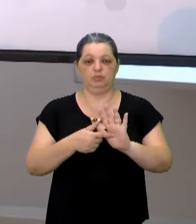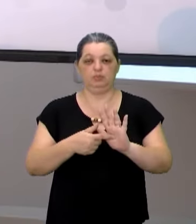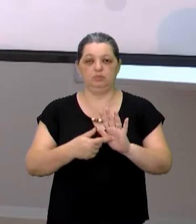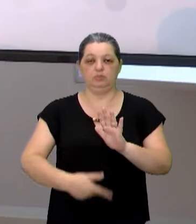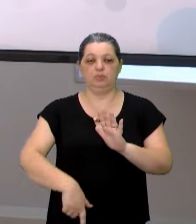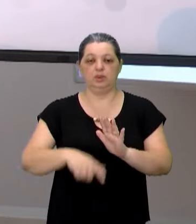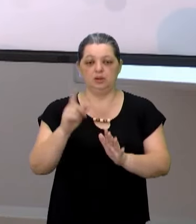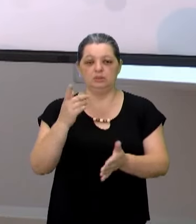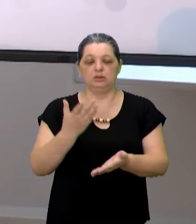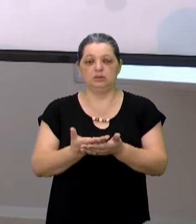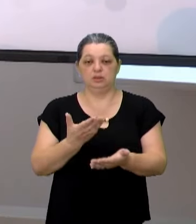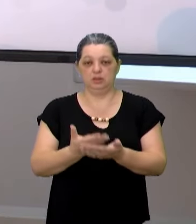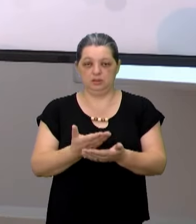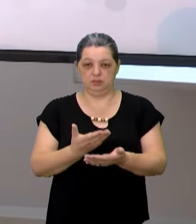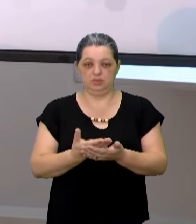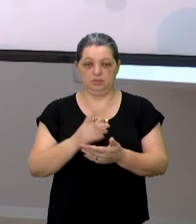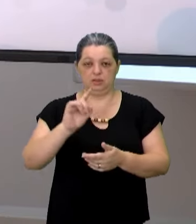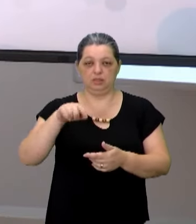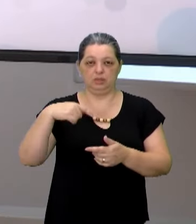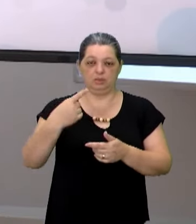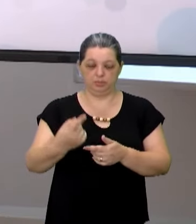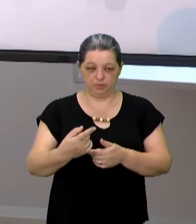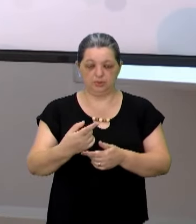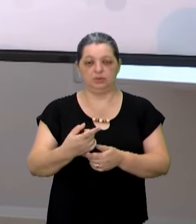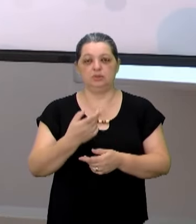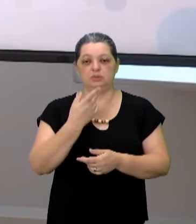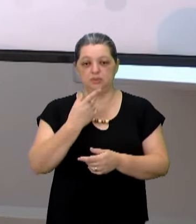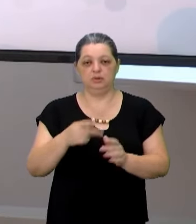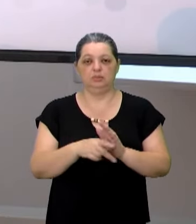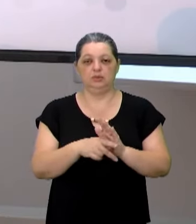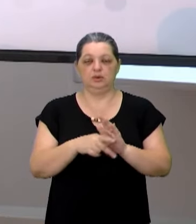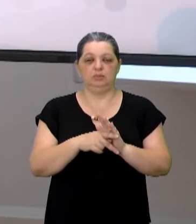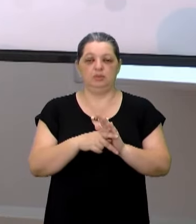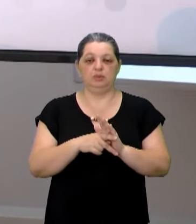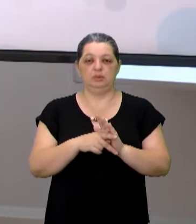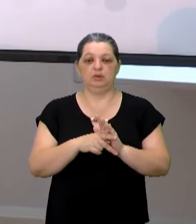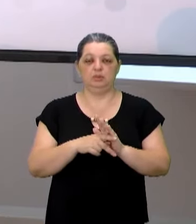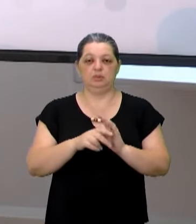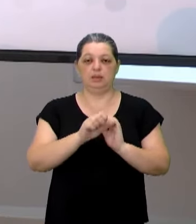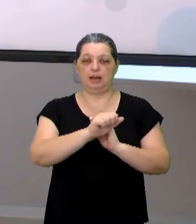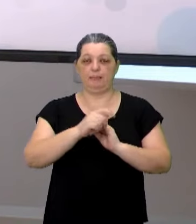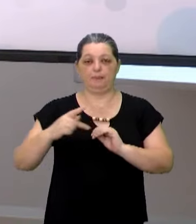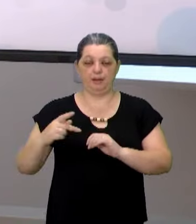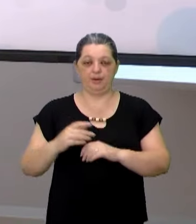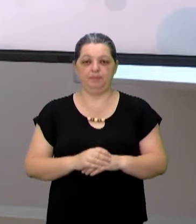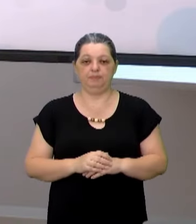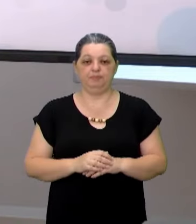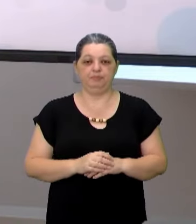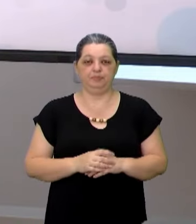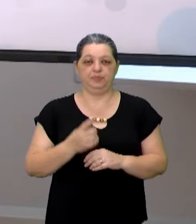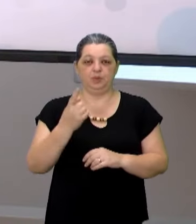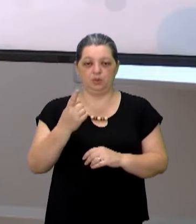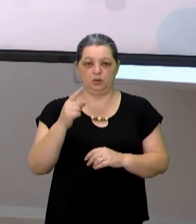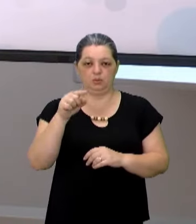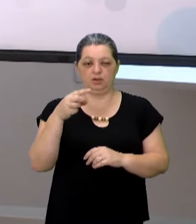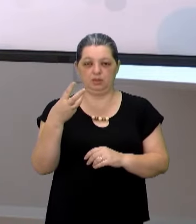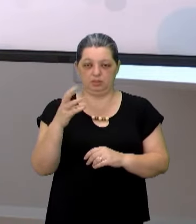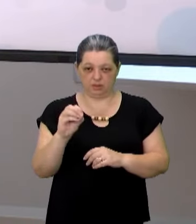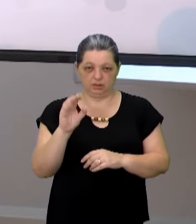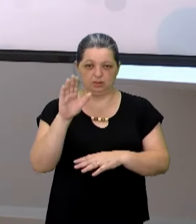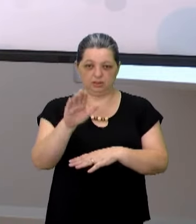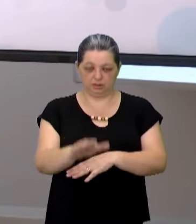antes da sua aula e depois da sua reprise aí, no seu canalzinho aí do seu aplicativo. Então, 1h30 da tarde e